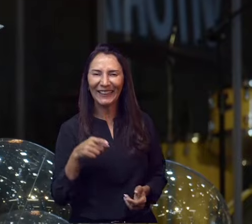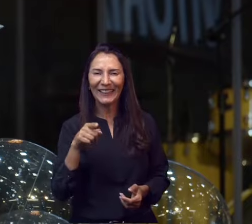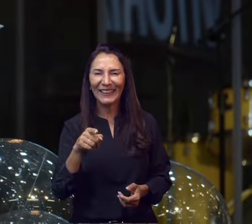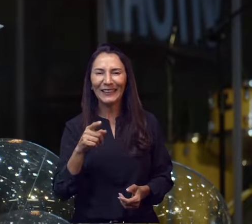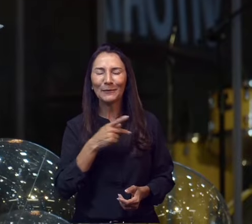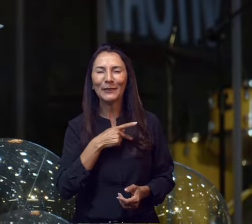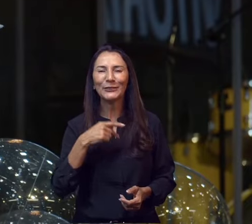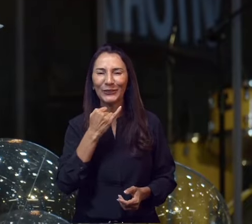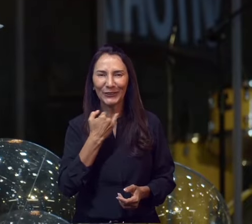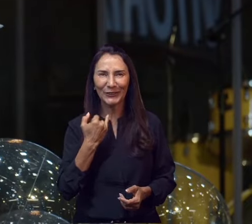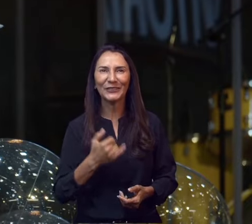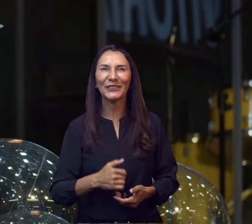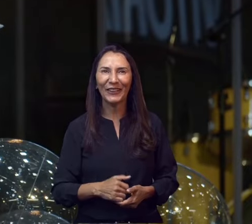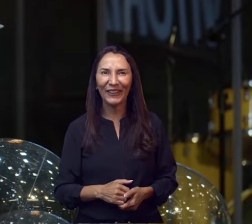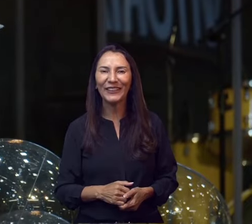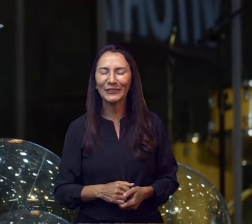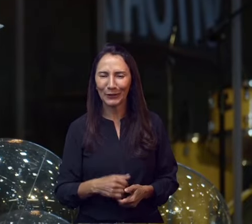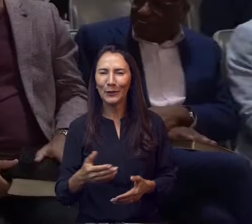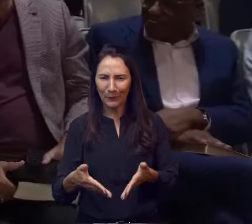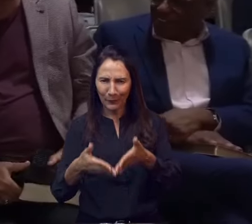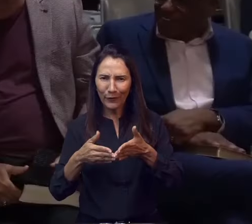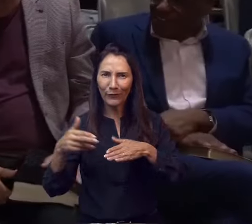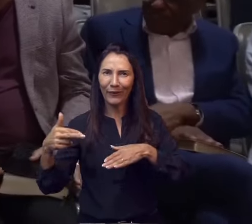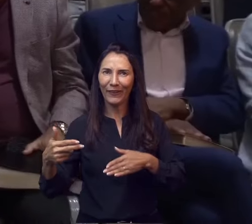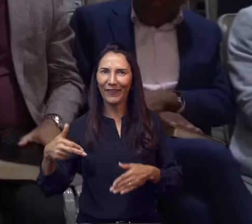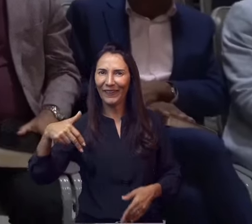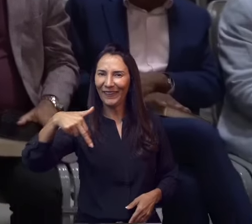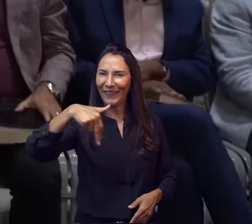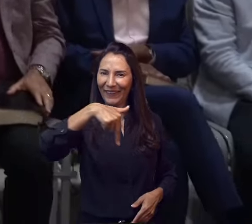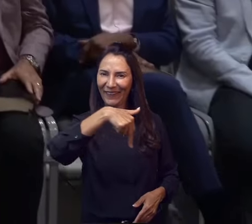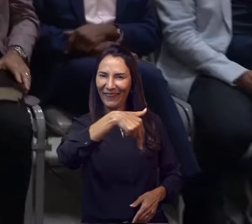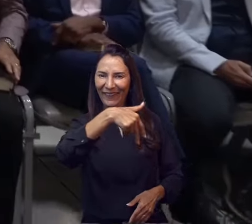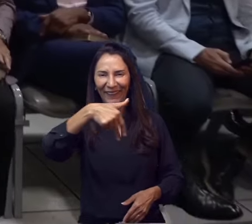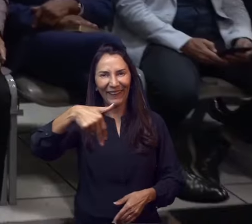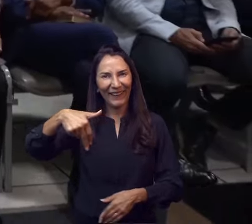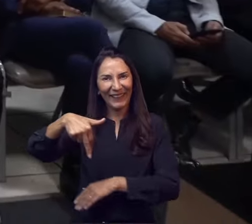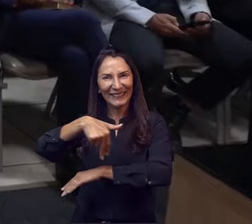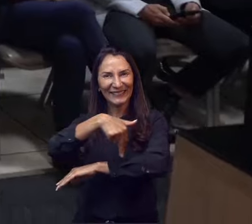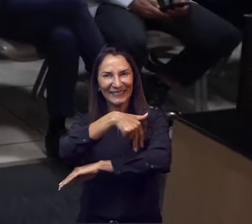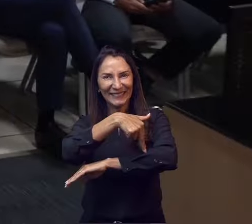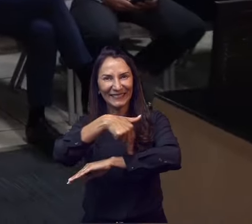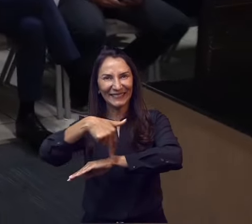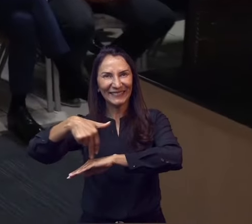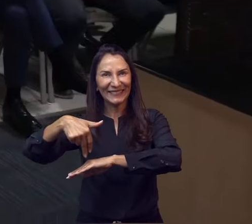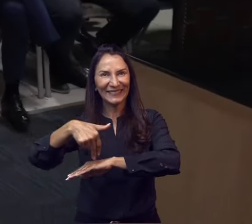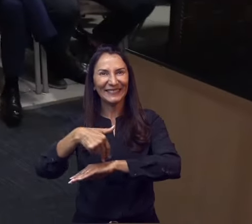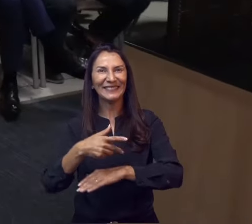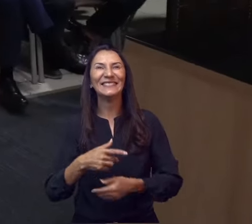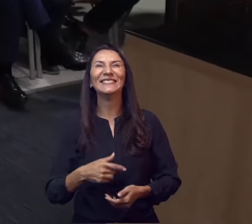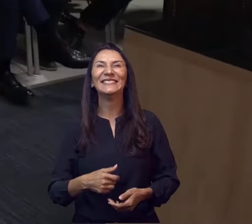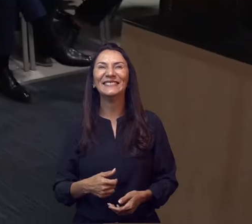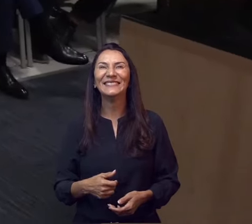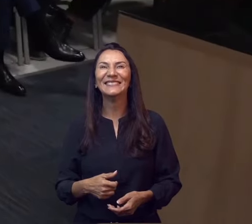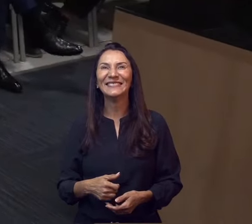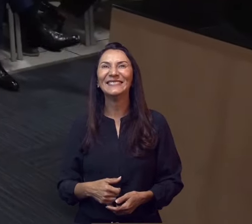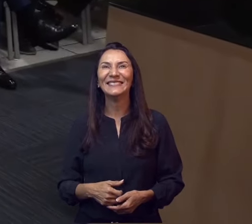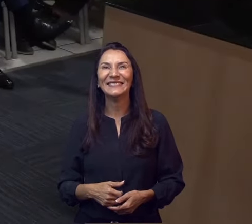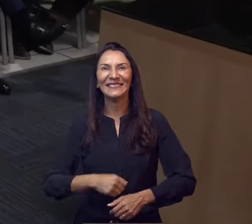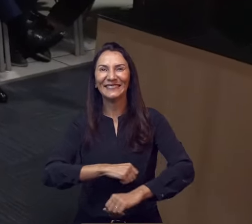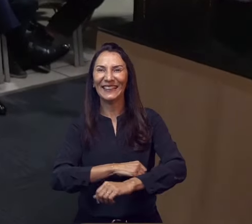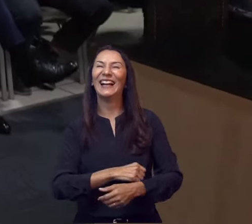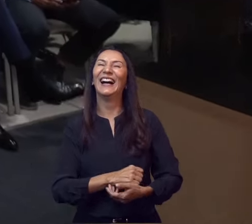não agora tem que dar a voltinha dá uma voltinha pastor por favor isso aí e sabe qual que